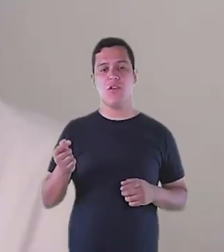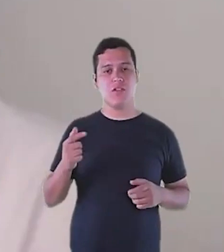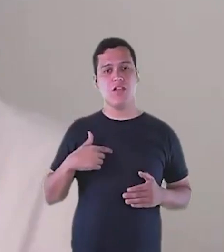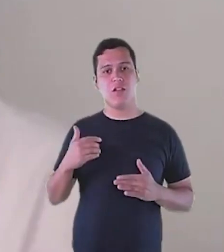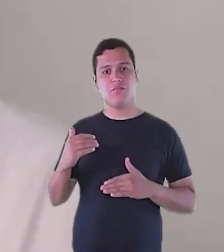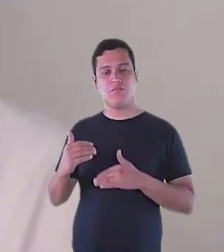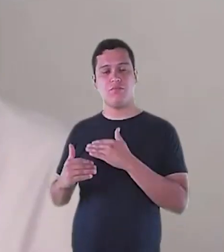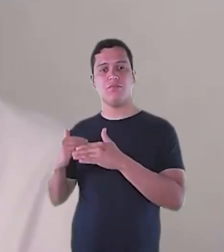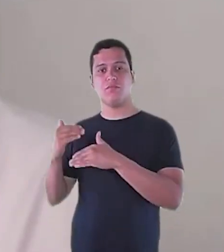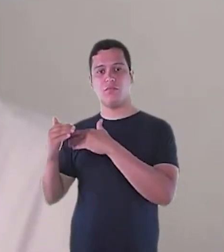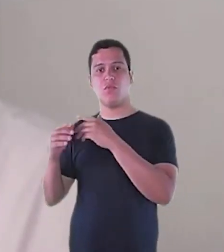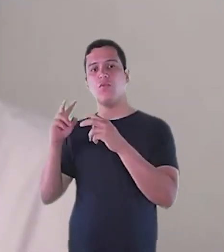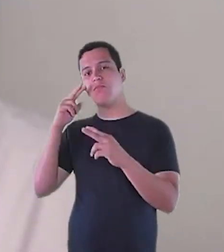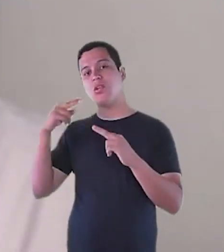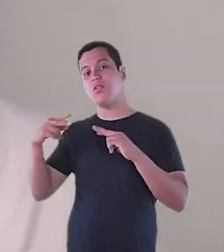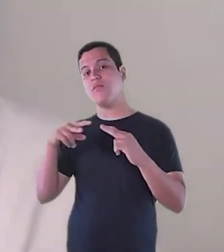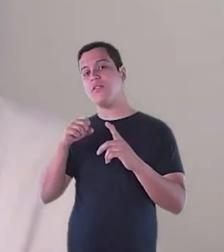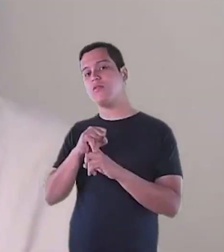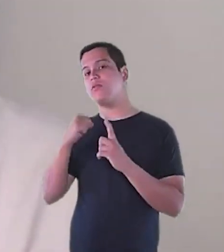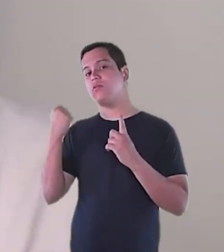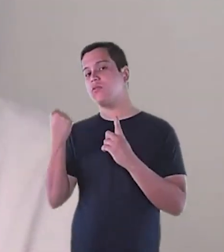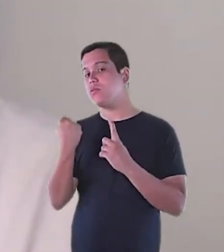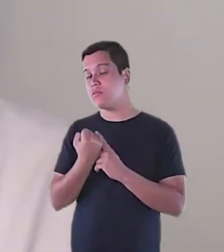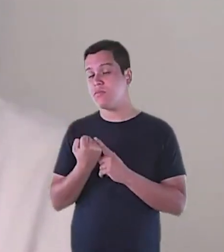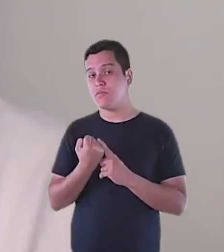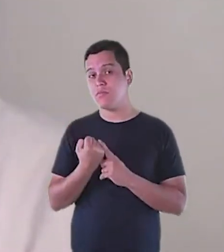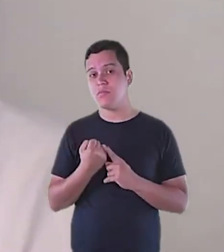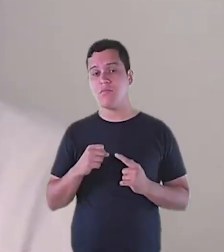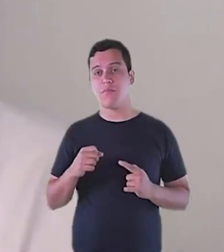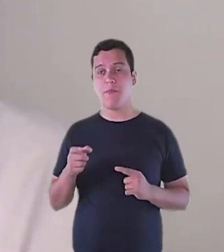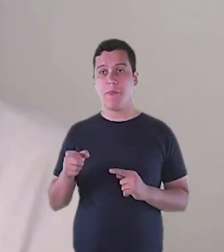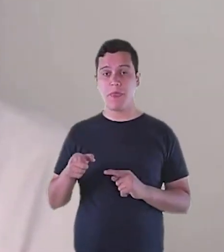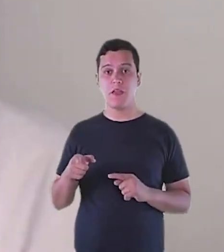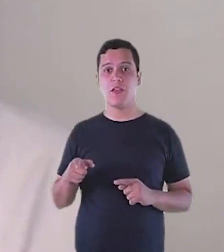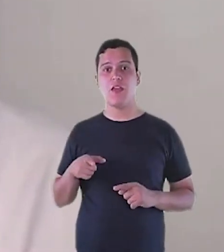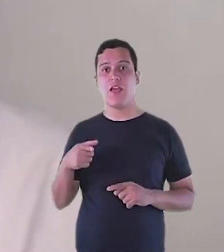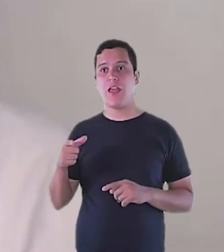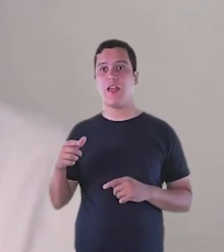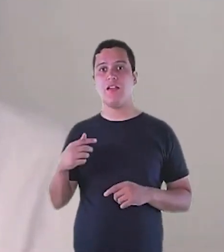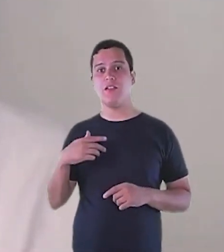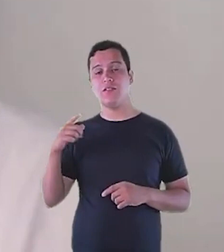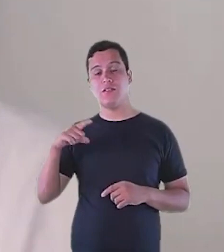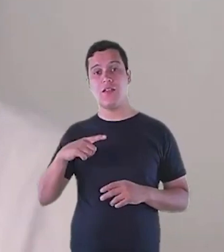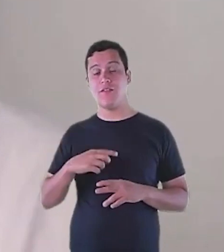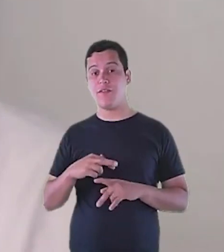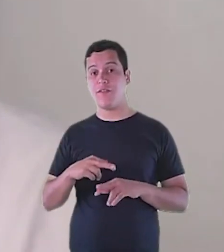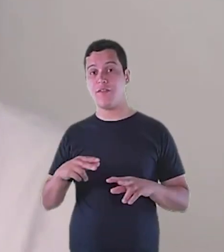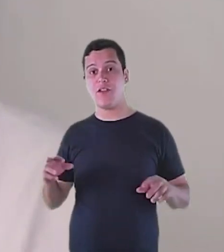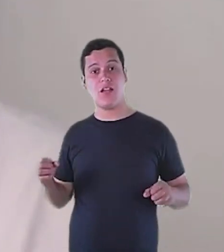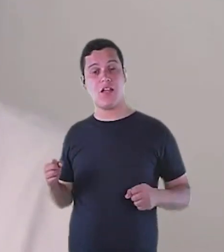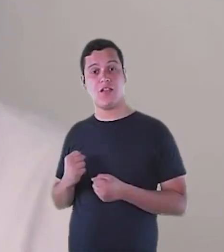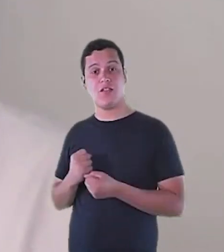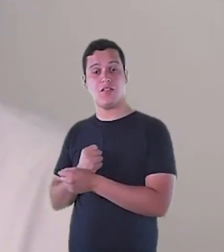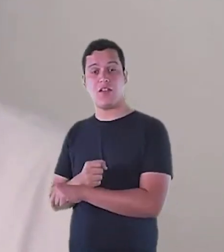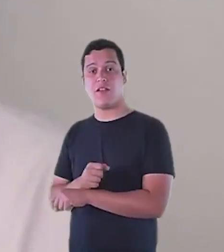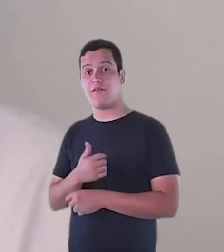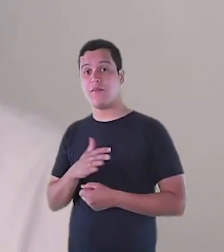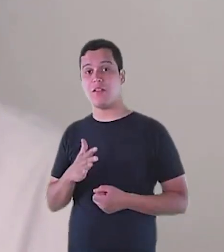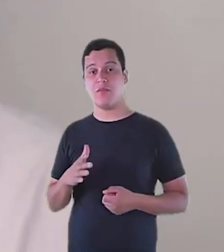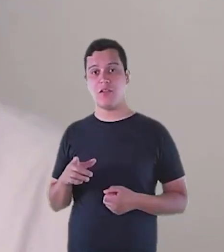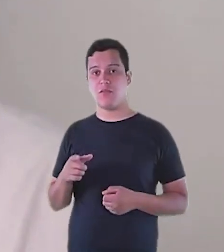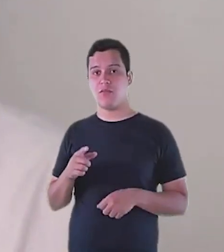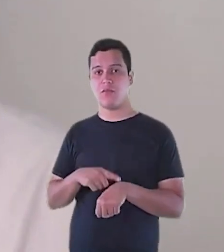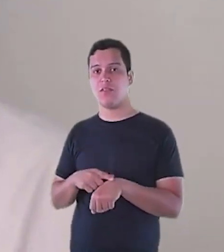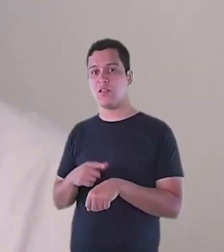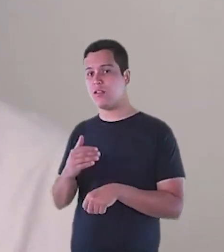antiga Arraial do Tijuco, e também dona de um grande plantel de escravos. Quando ela morreu, ela era dona de um grande plantel de